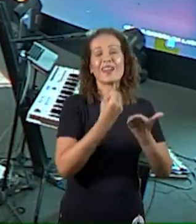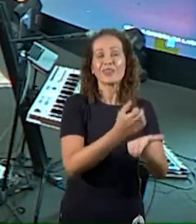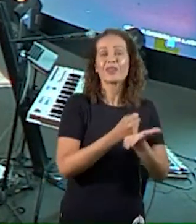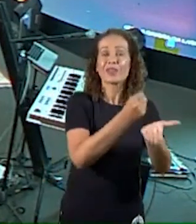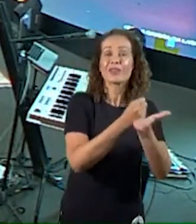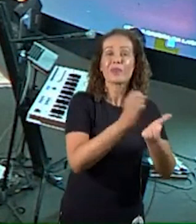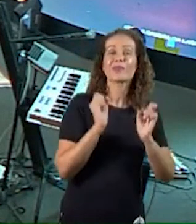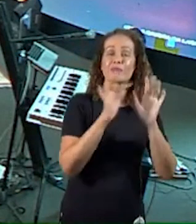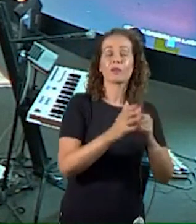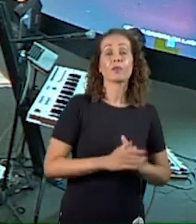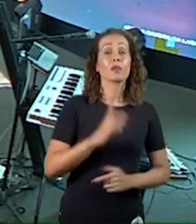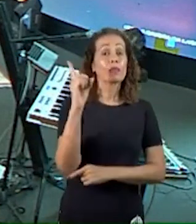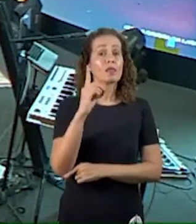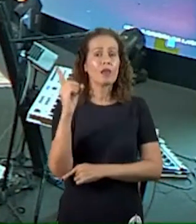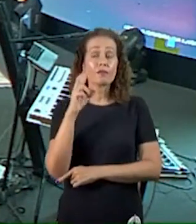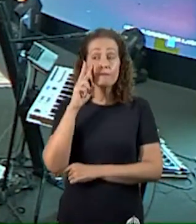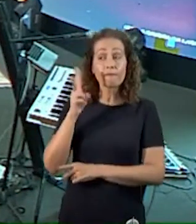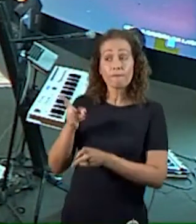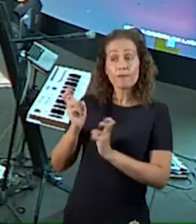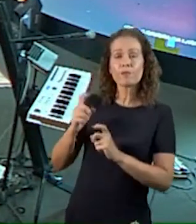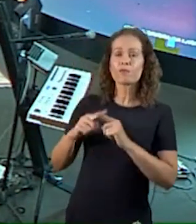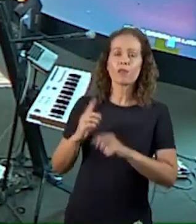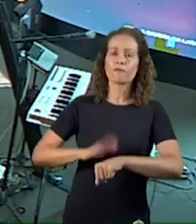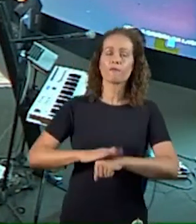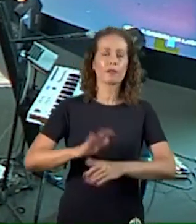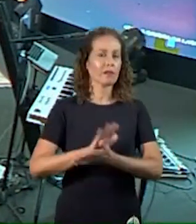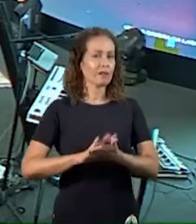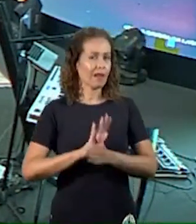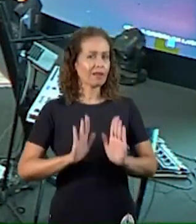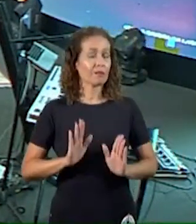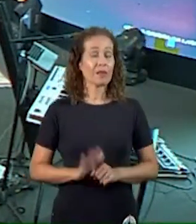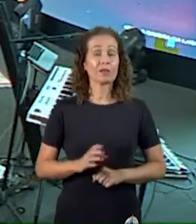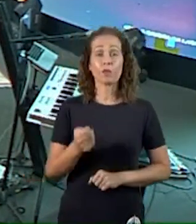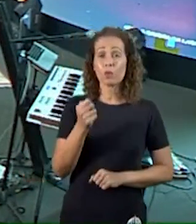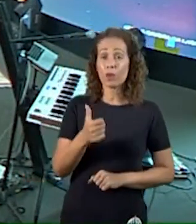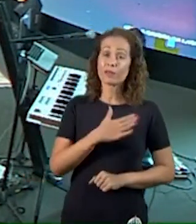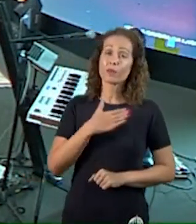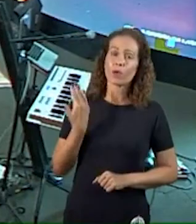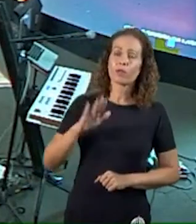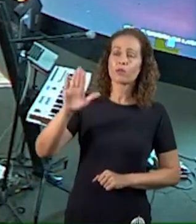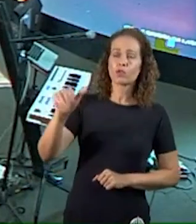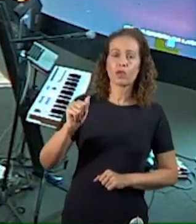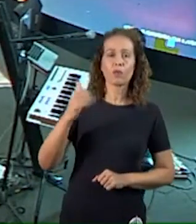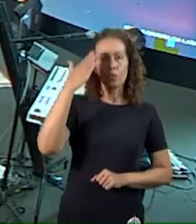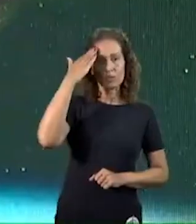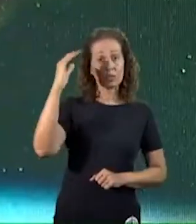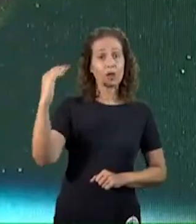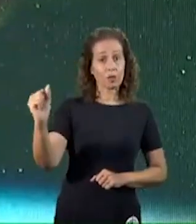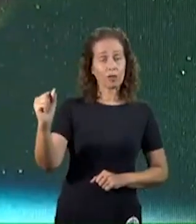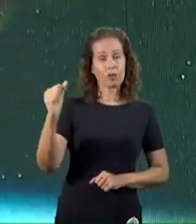viu tudo isso e não fez nada. Mas no leito de morte, ele chamou Salomão e falou: Salomão, passa o cerol nesse